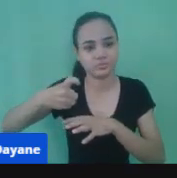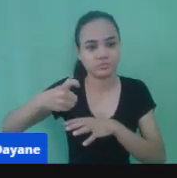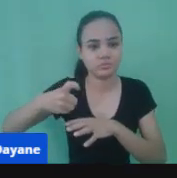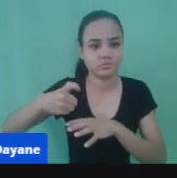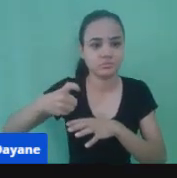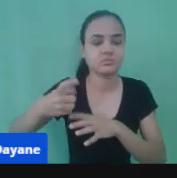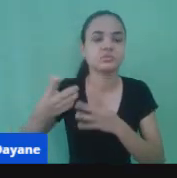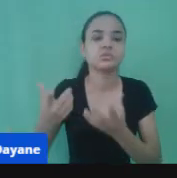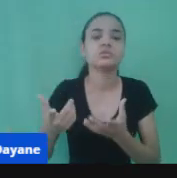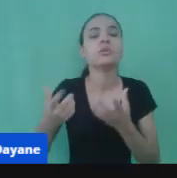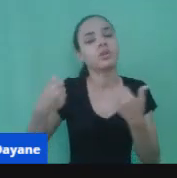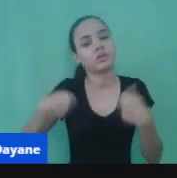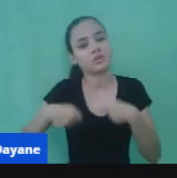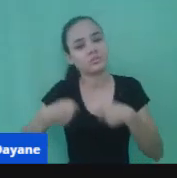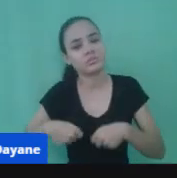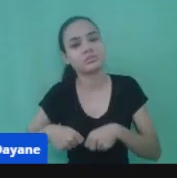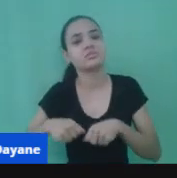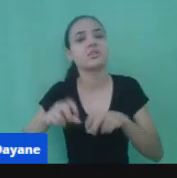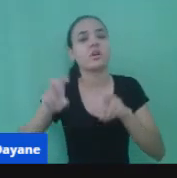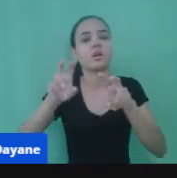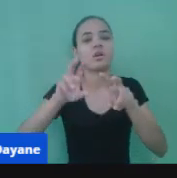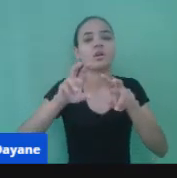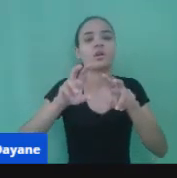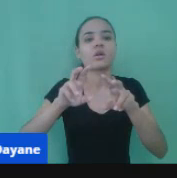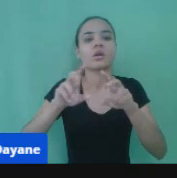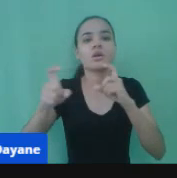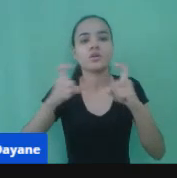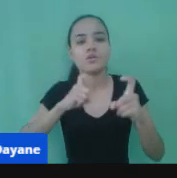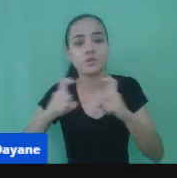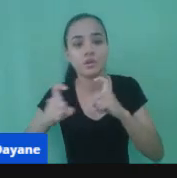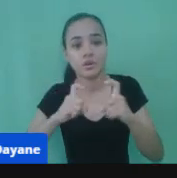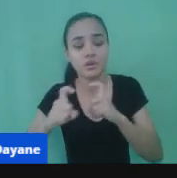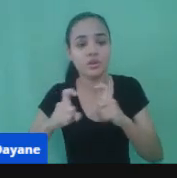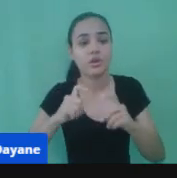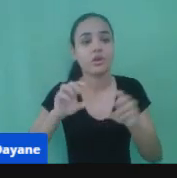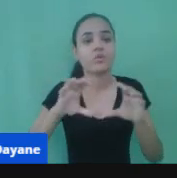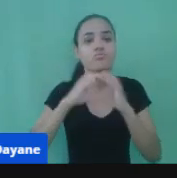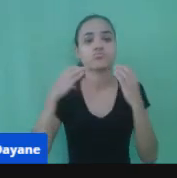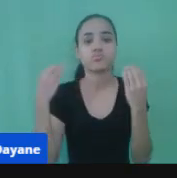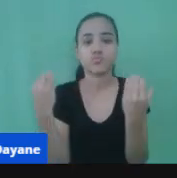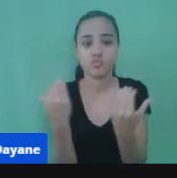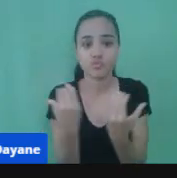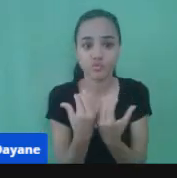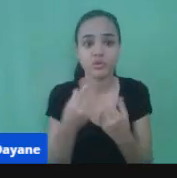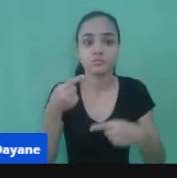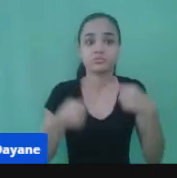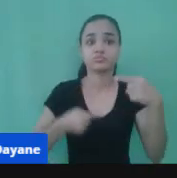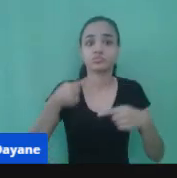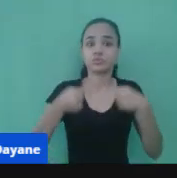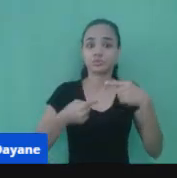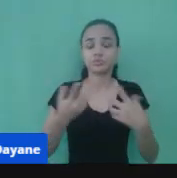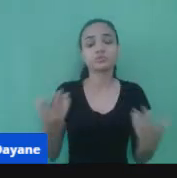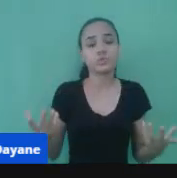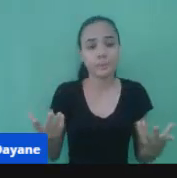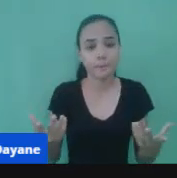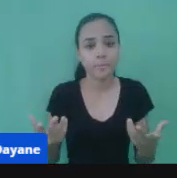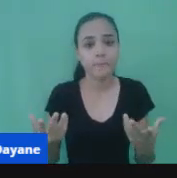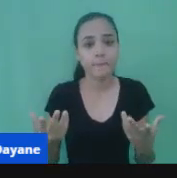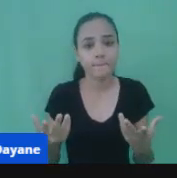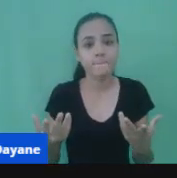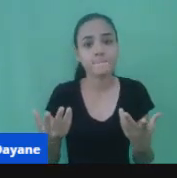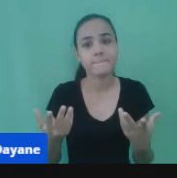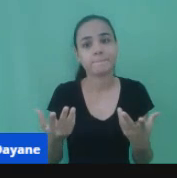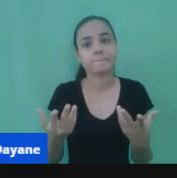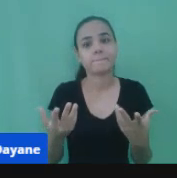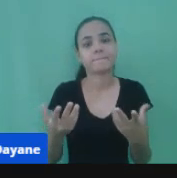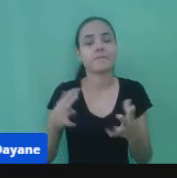de conferências, para eles pensarem nessa dimensão global, porque o que acontece em um determinado país não fica só nele, porque